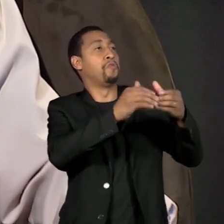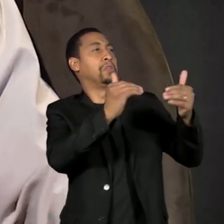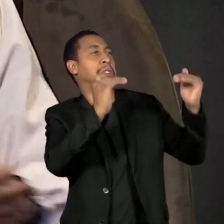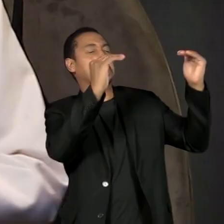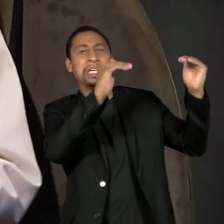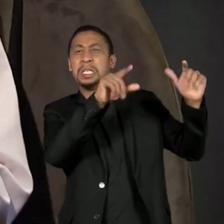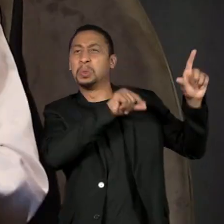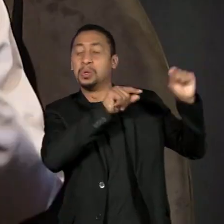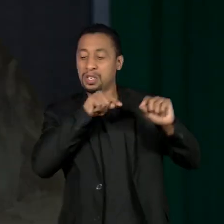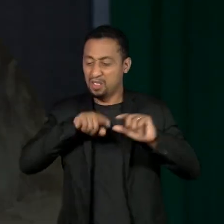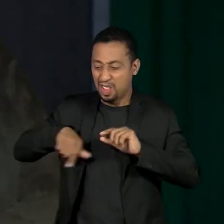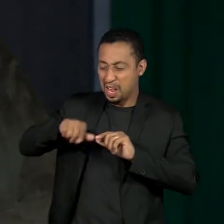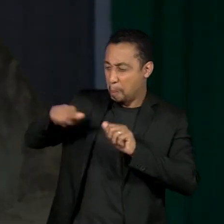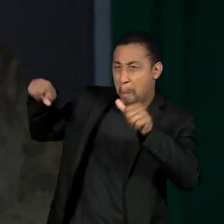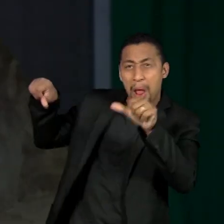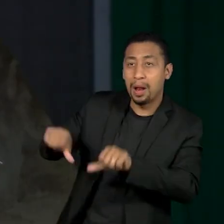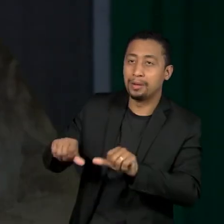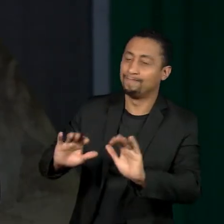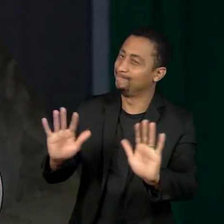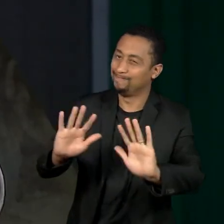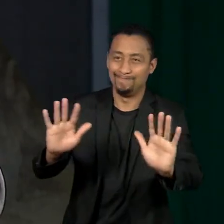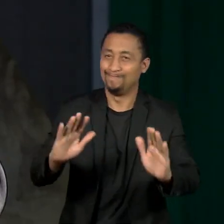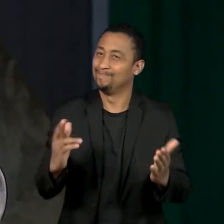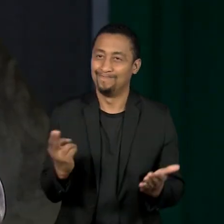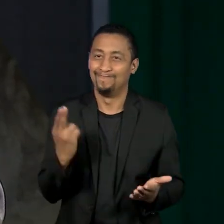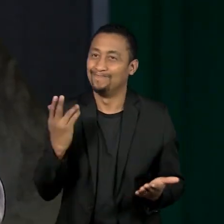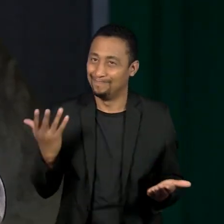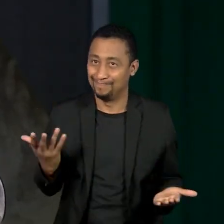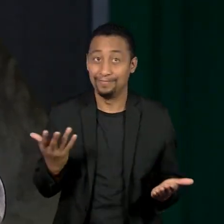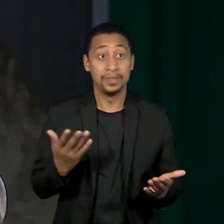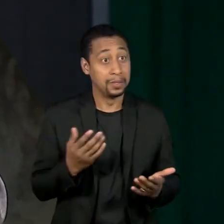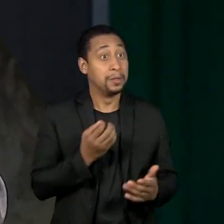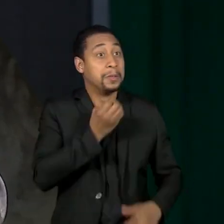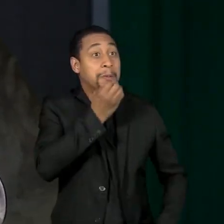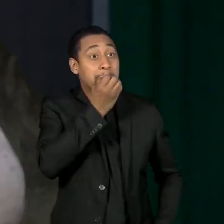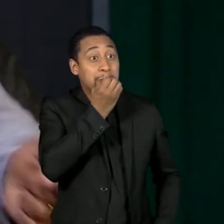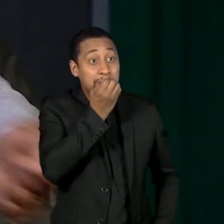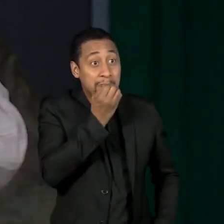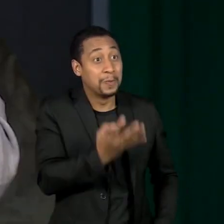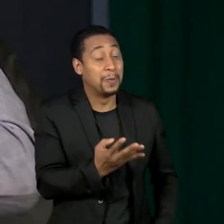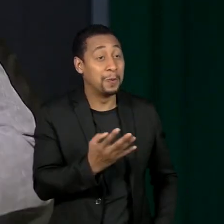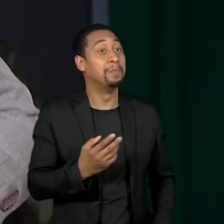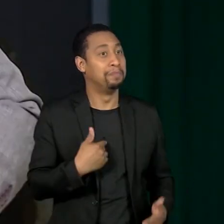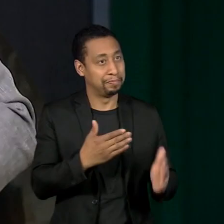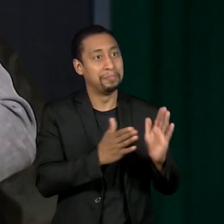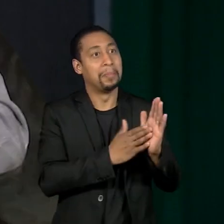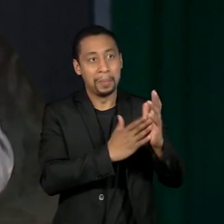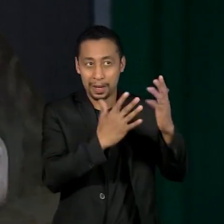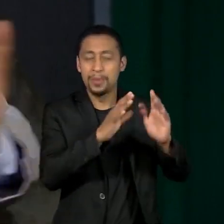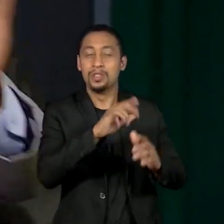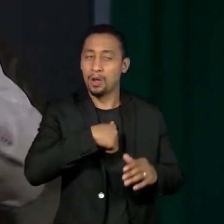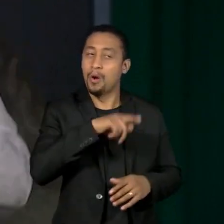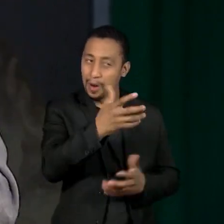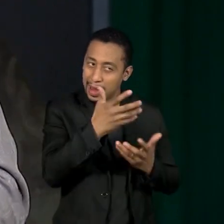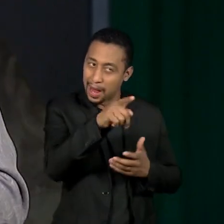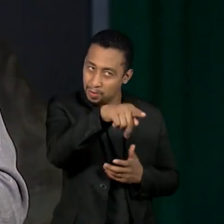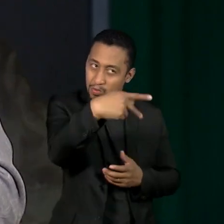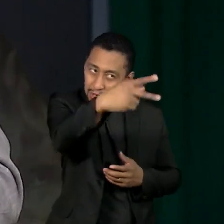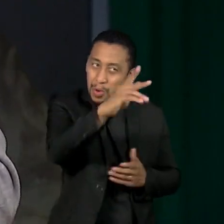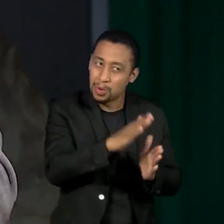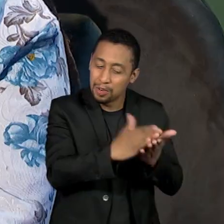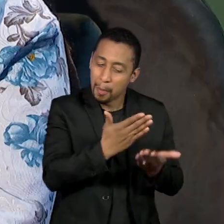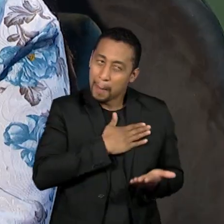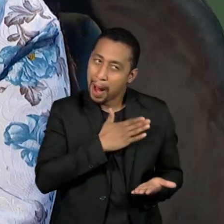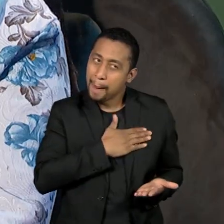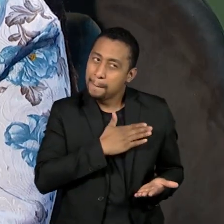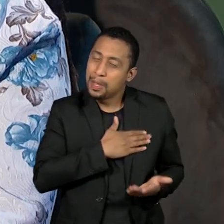desgraça. De novo, parabéns. De fato, eu já vou ficar com esse livro para mim, não quero nem saber, porque